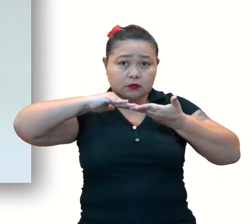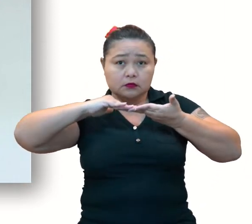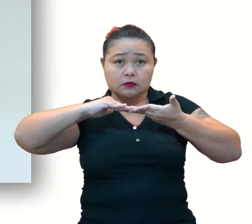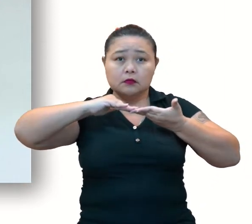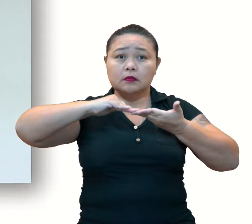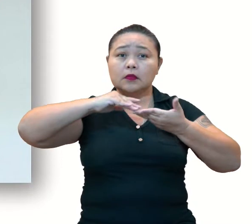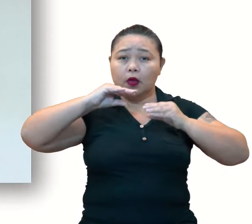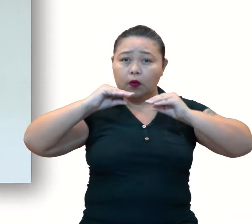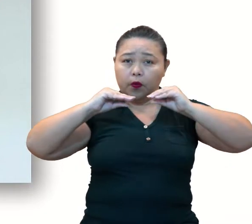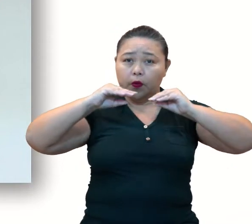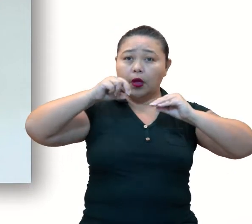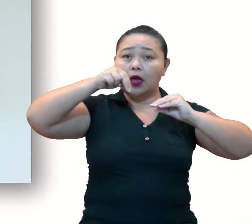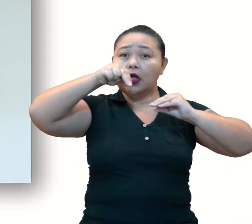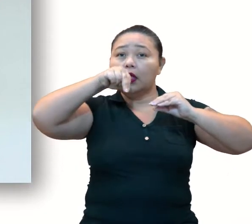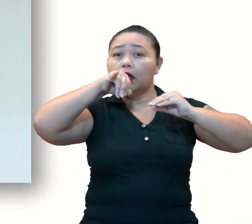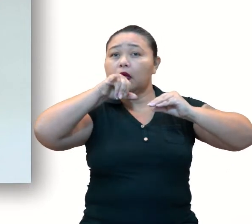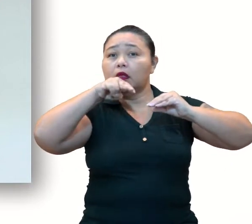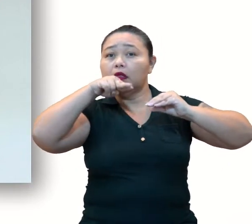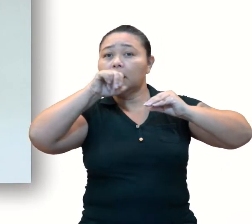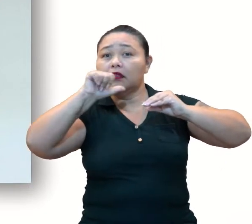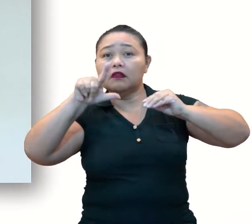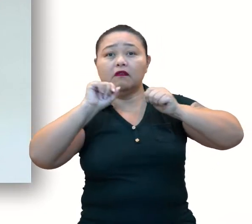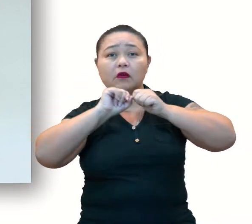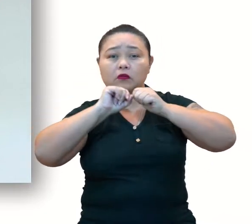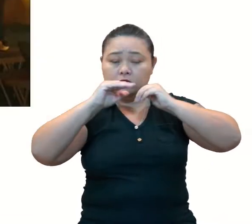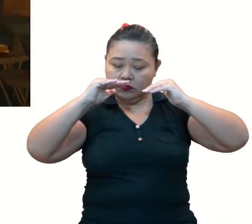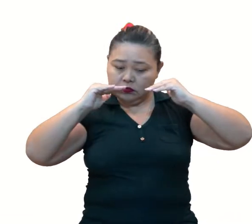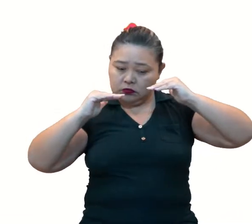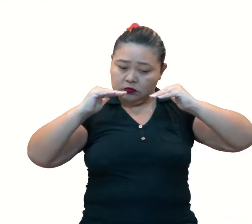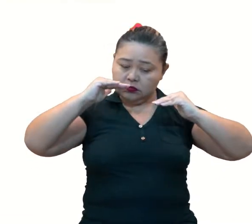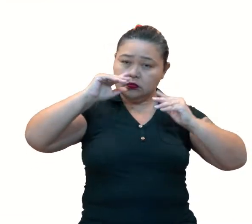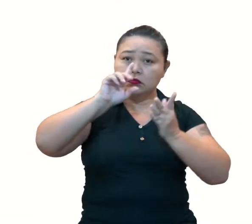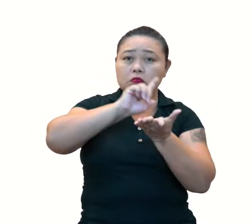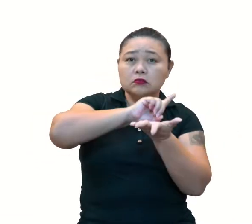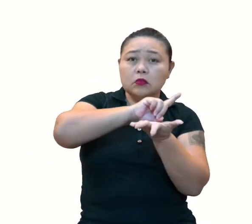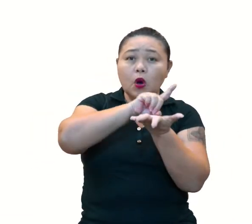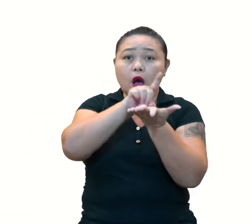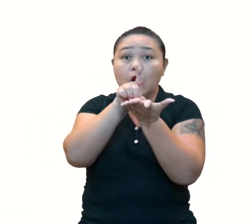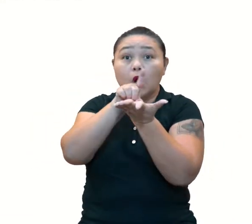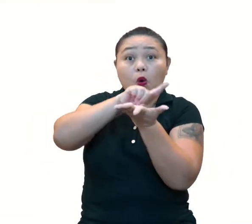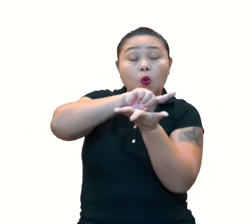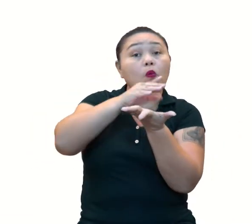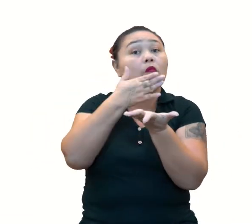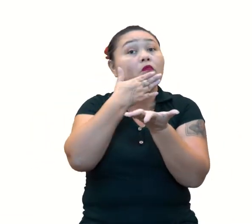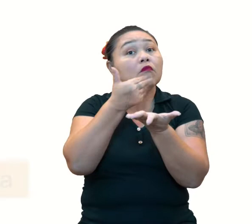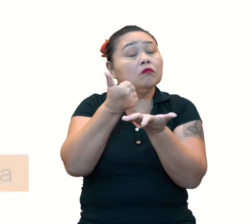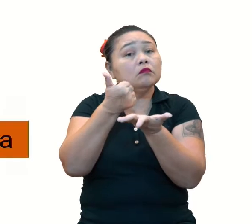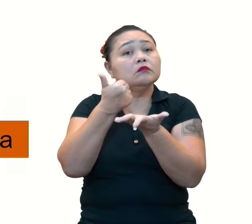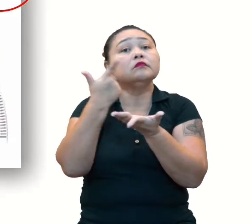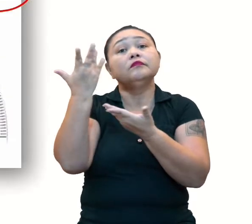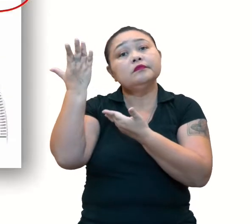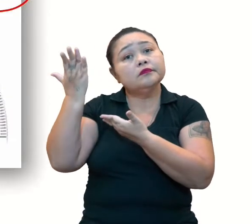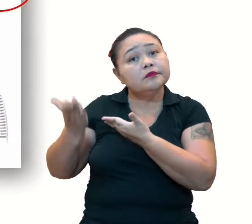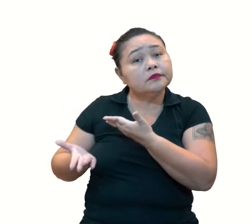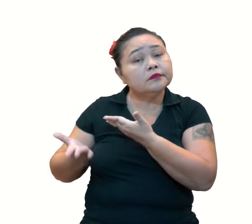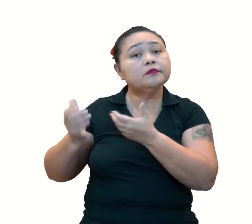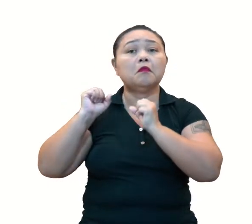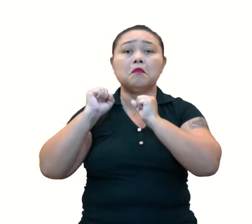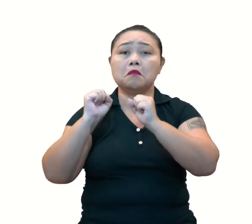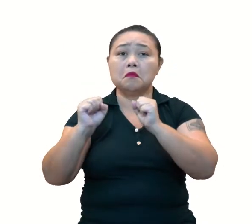maior, se estiver nivelado, né? Você consegue fazer a medição angular de forma melhor. Então, com base nisso, você